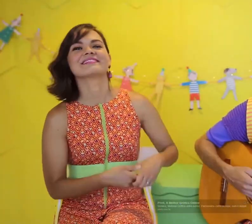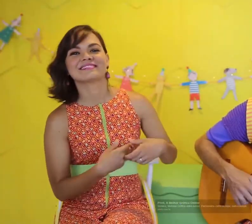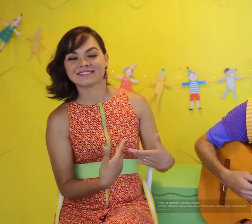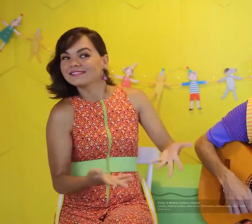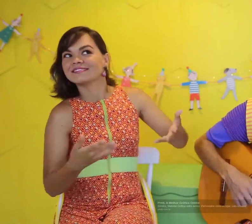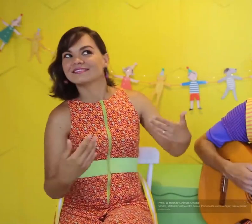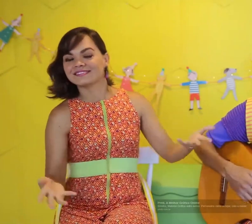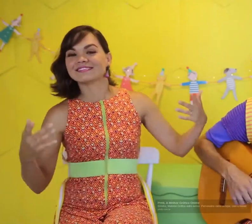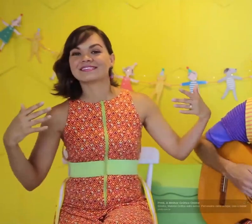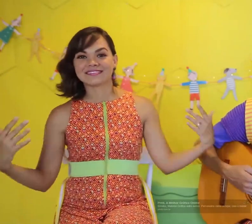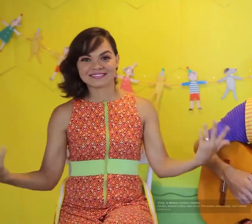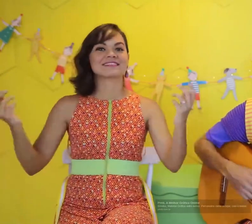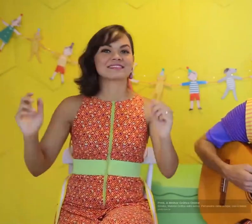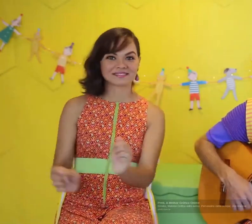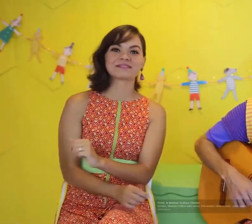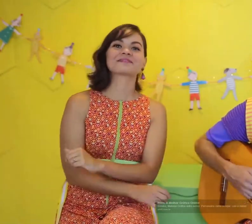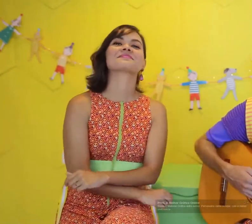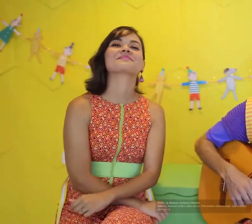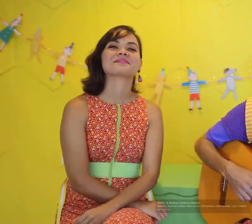Histórias de Anansi.